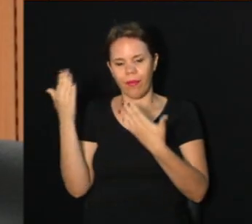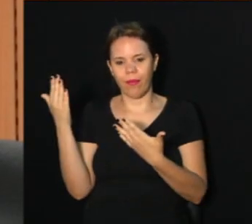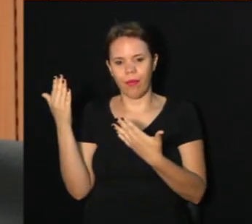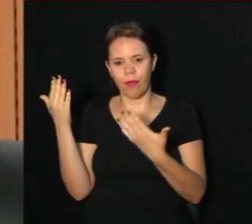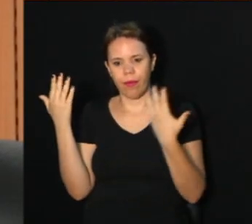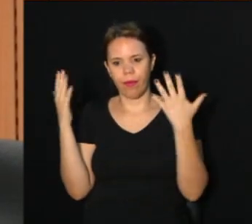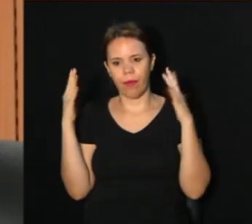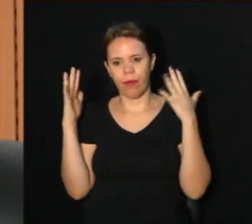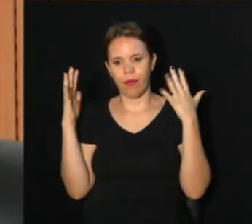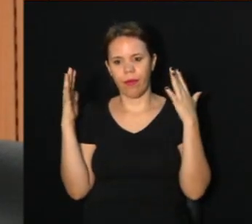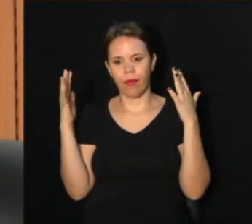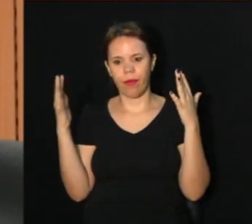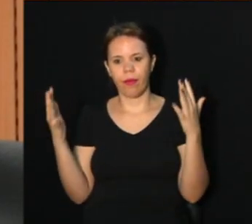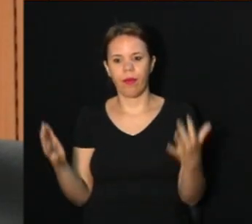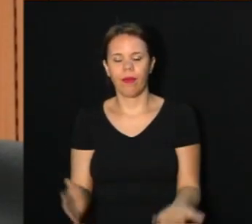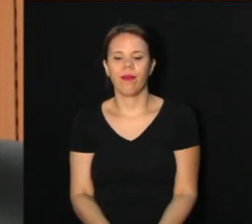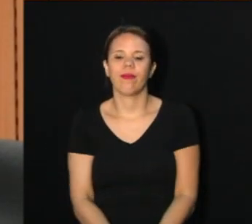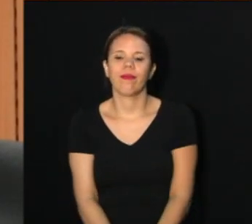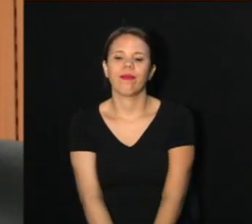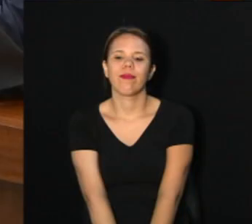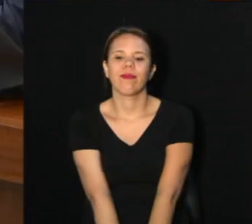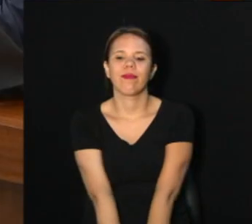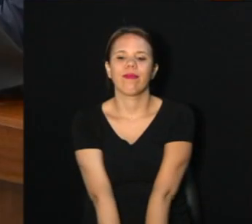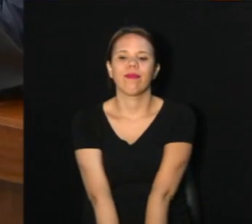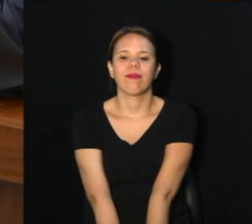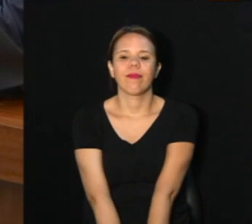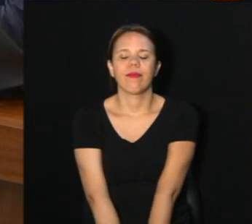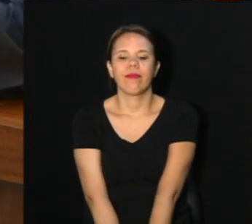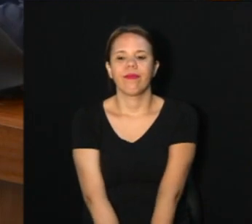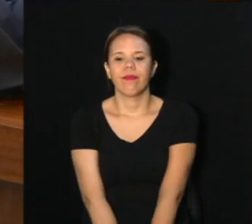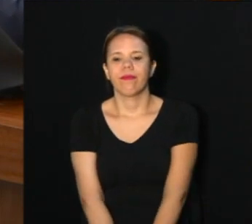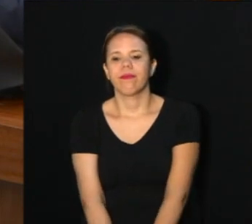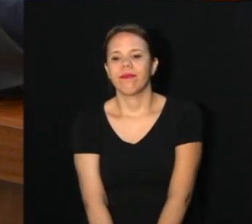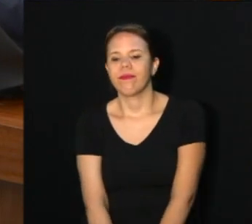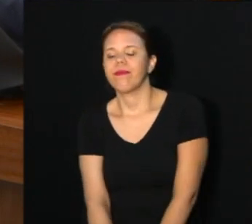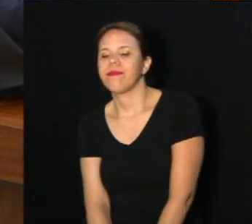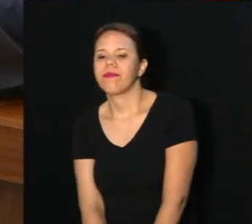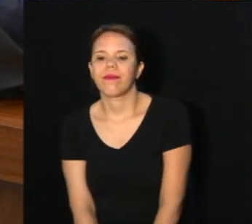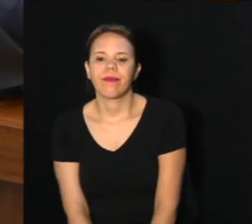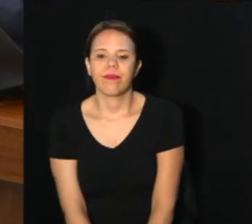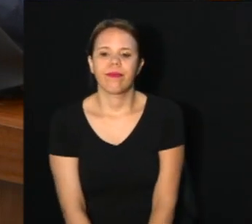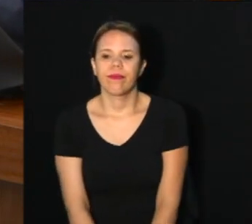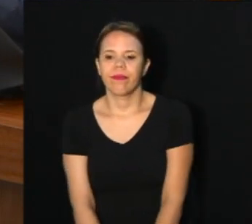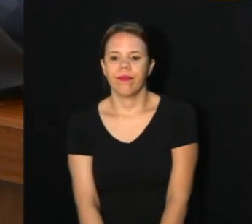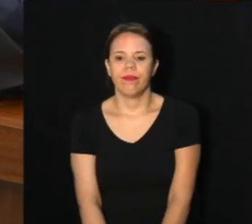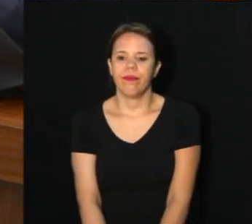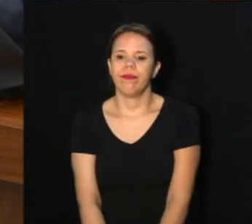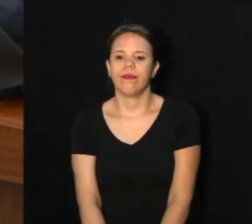Bom.